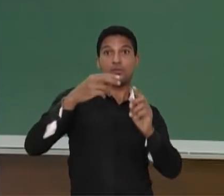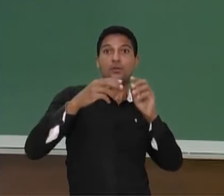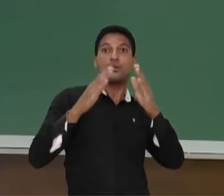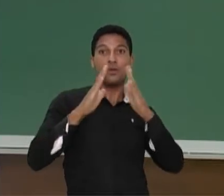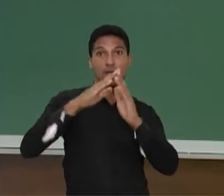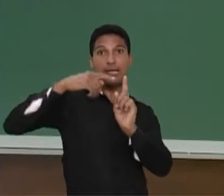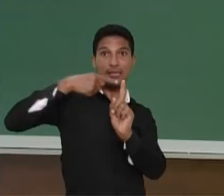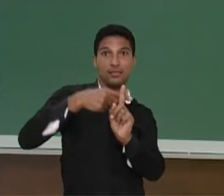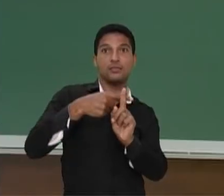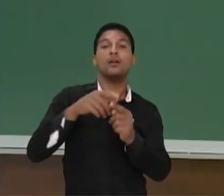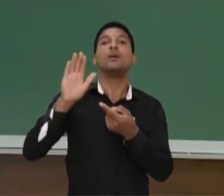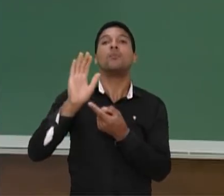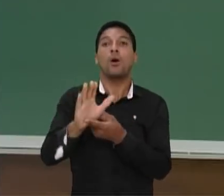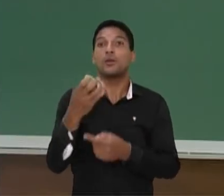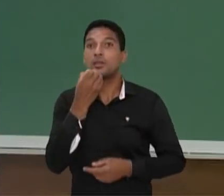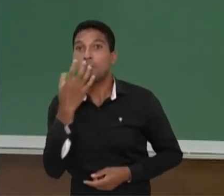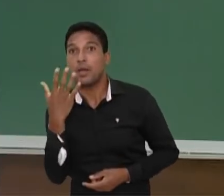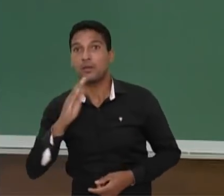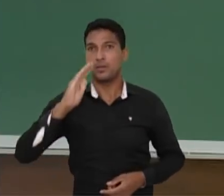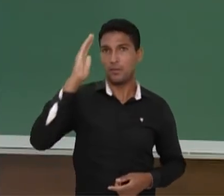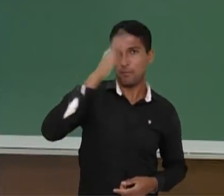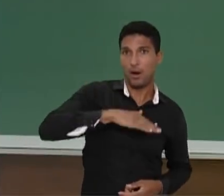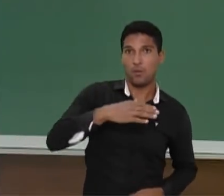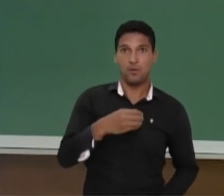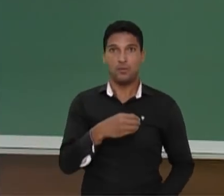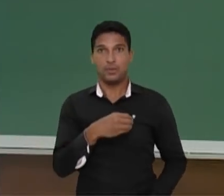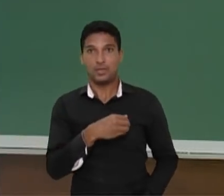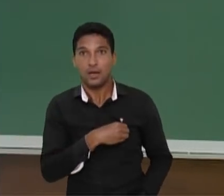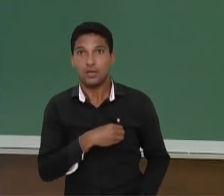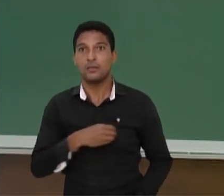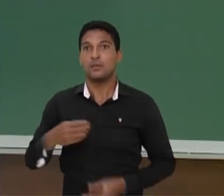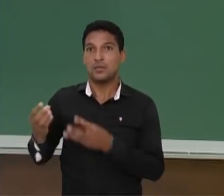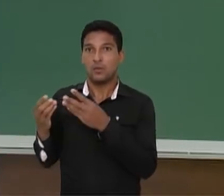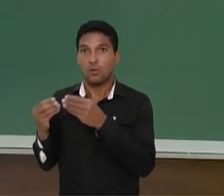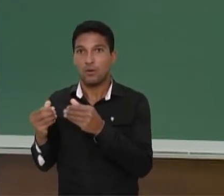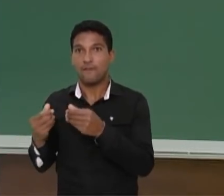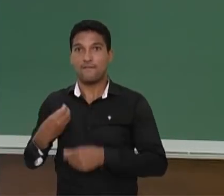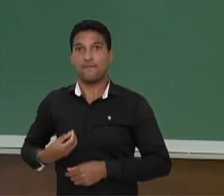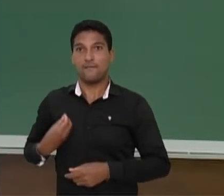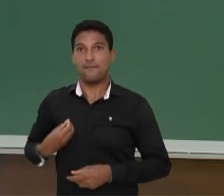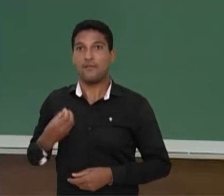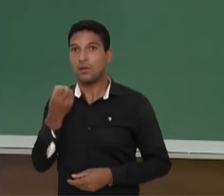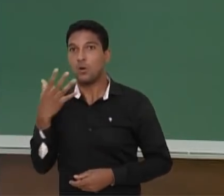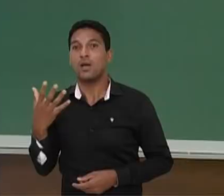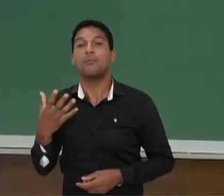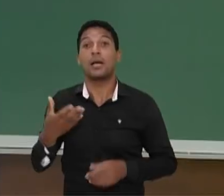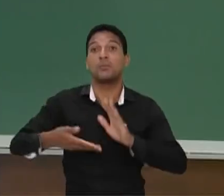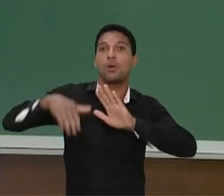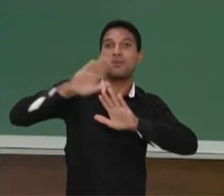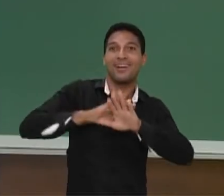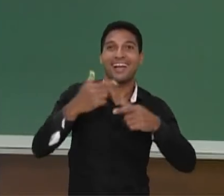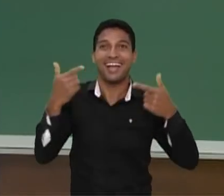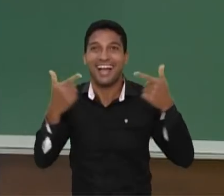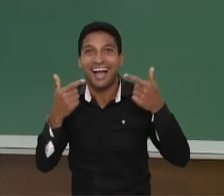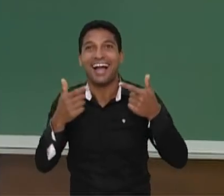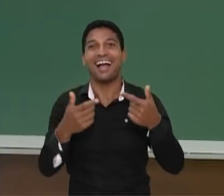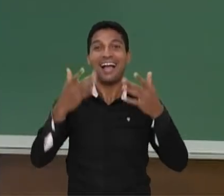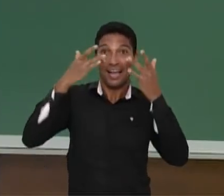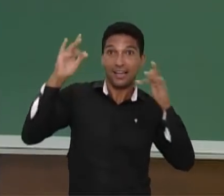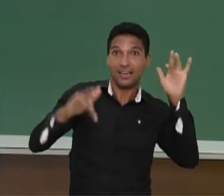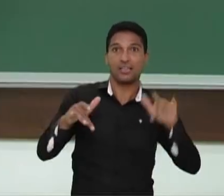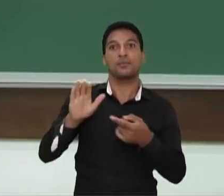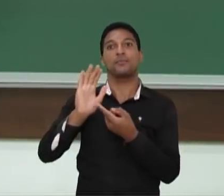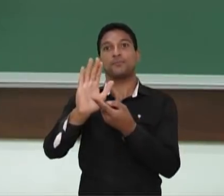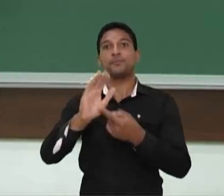do que é pecado e o que não é, né? O que é qualidade e o que é pecado, enfim, mas de uma forma mais engraçada, mais solta, mais